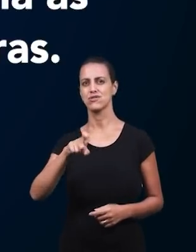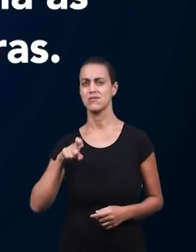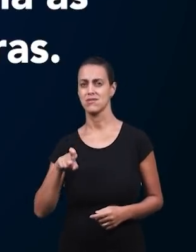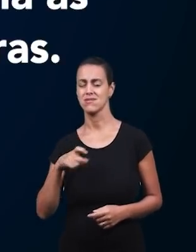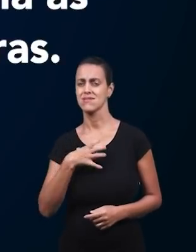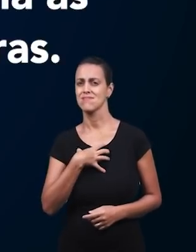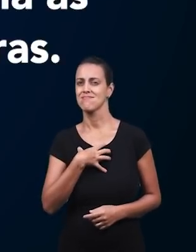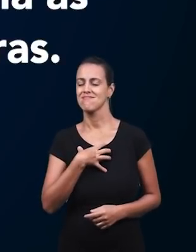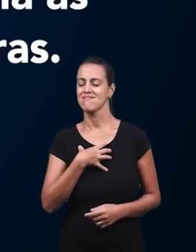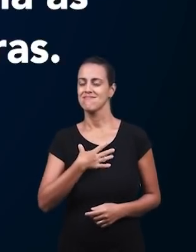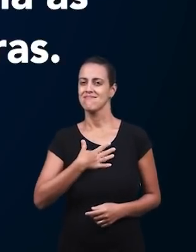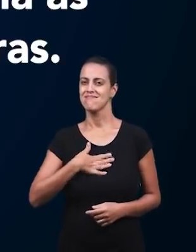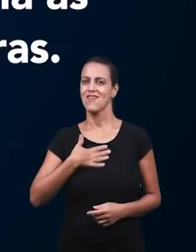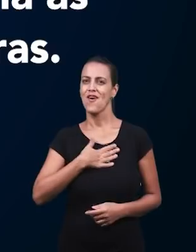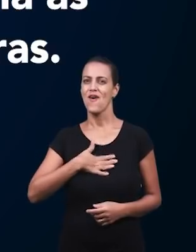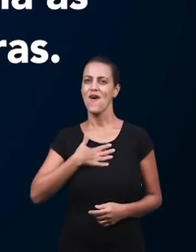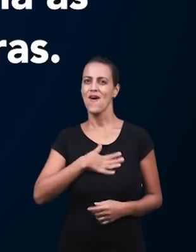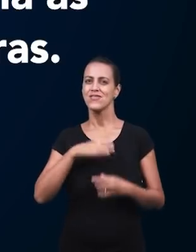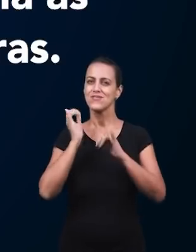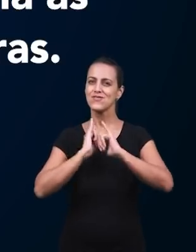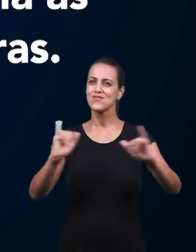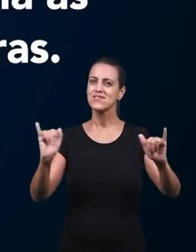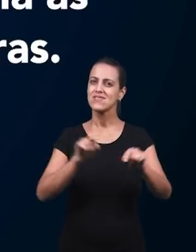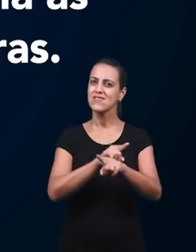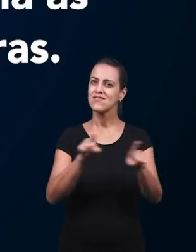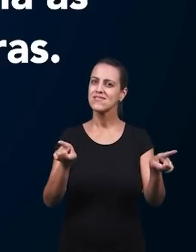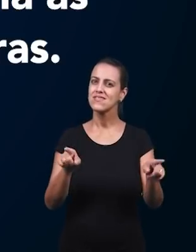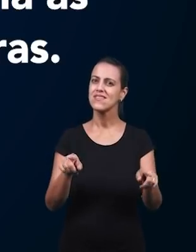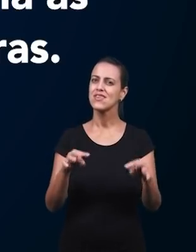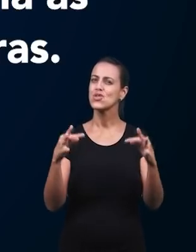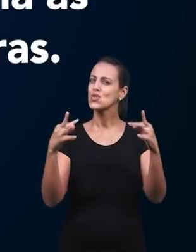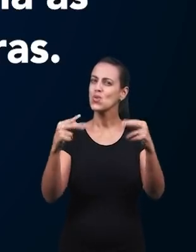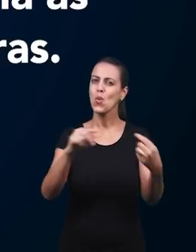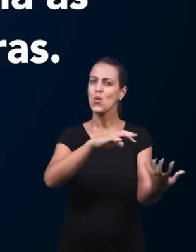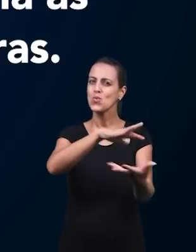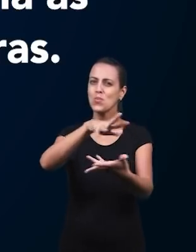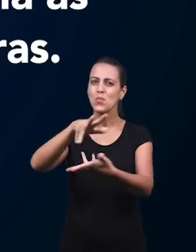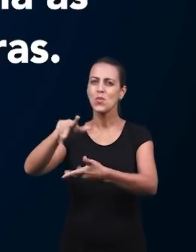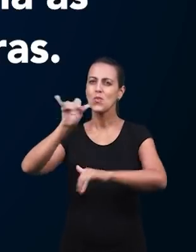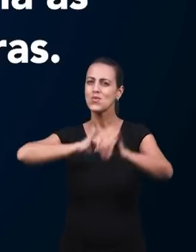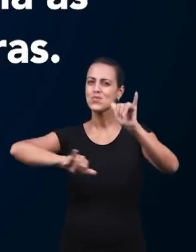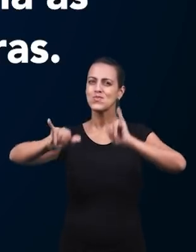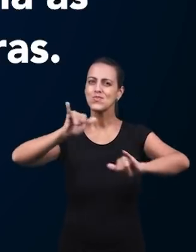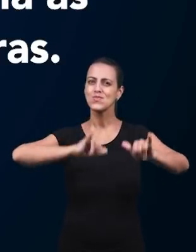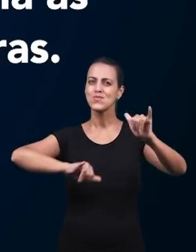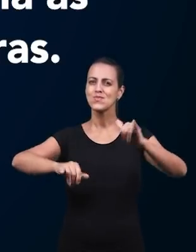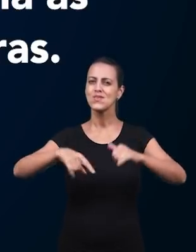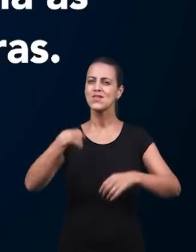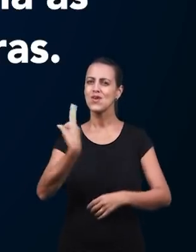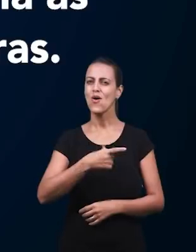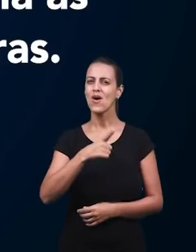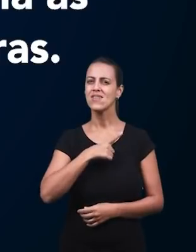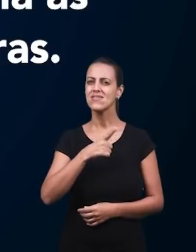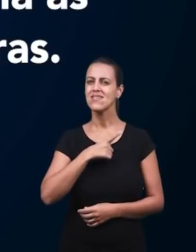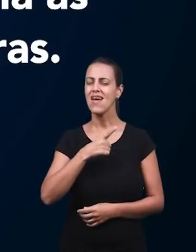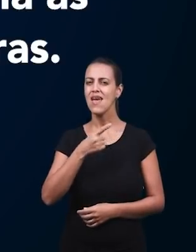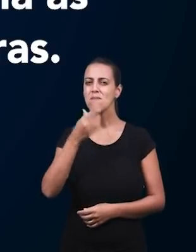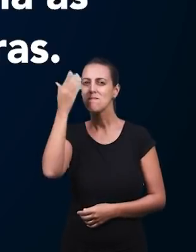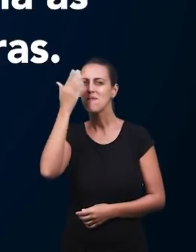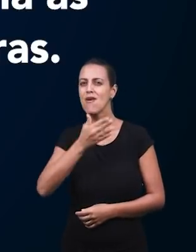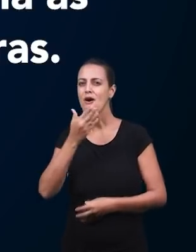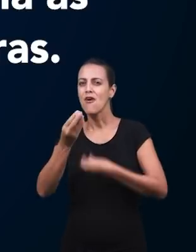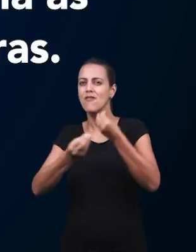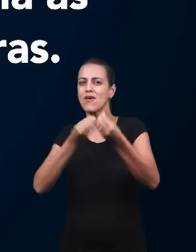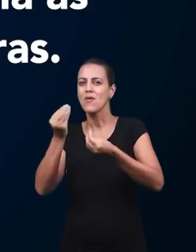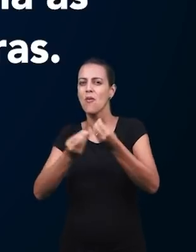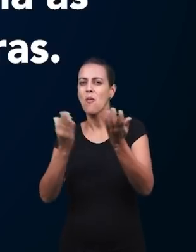am humbled to announce to all my brothers and sisters around the globe the spiritual food we enjoy during our Bible study